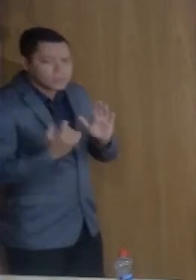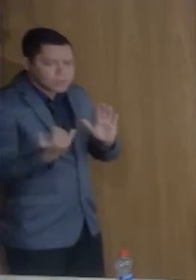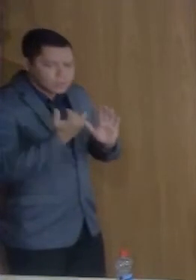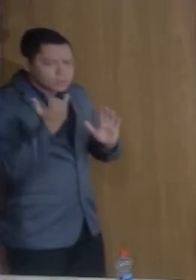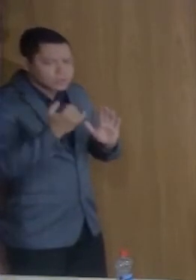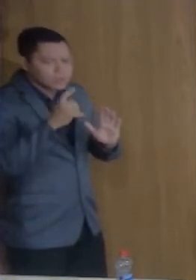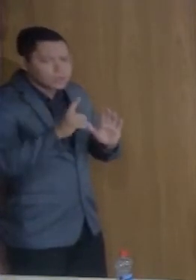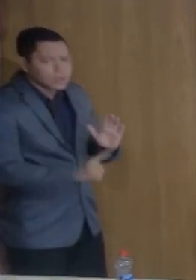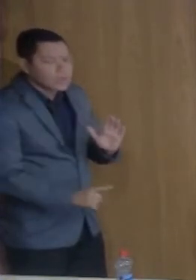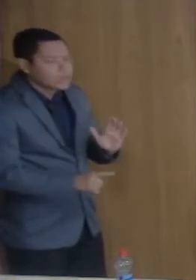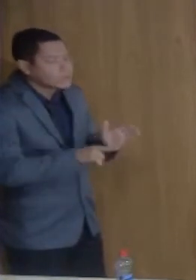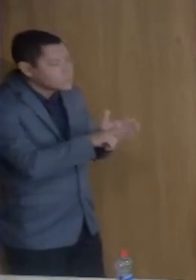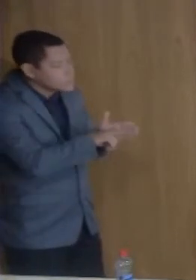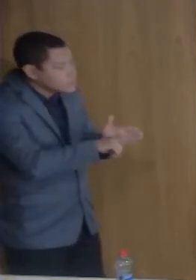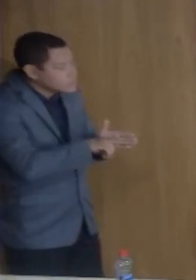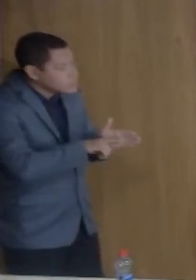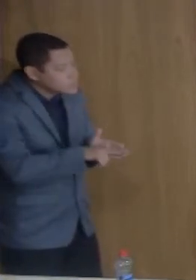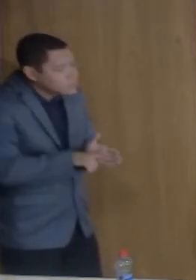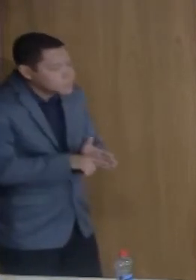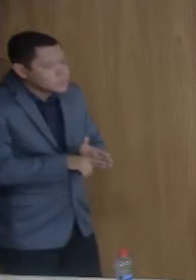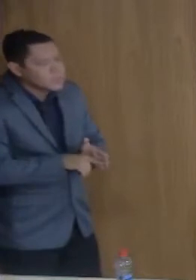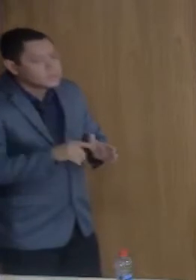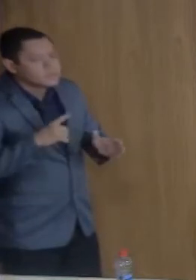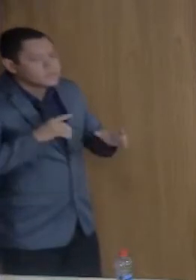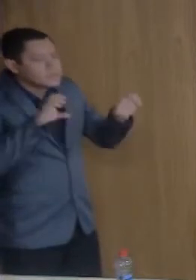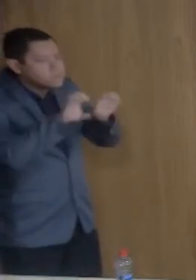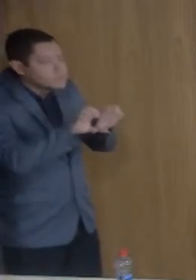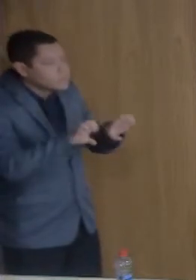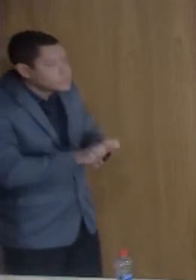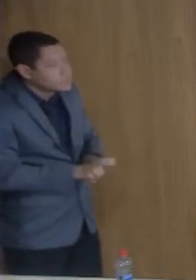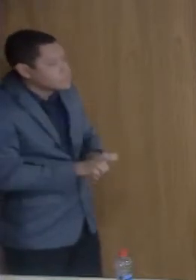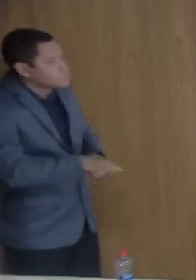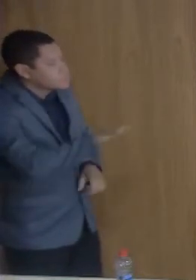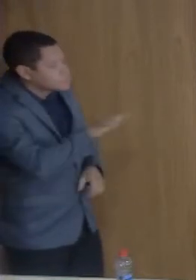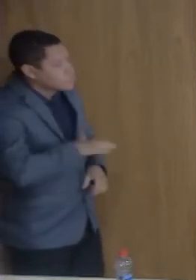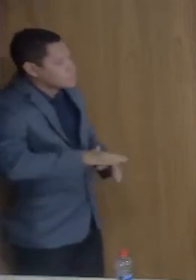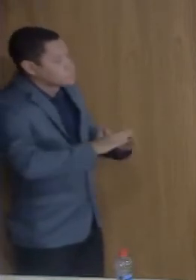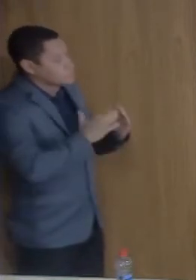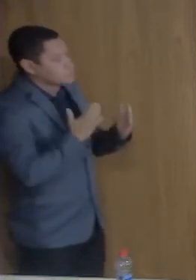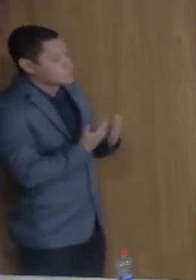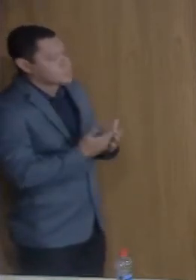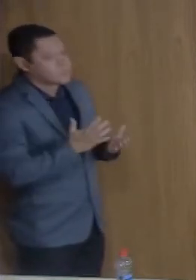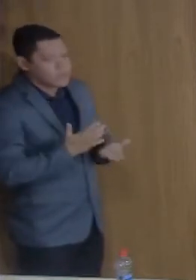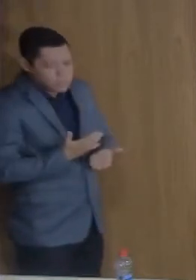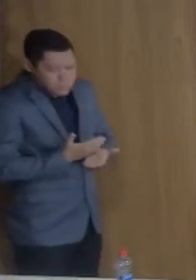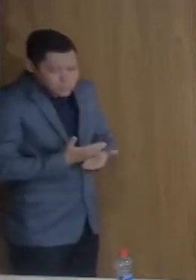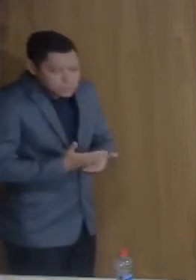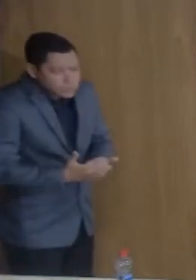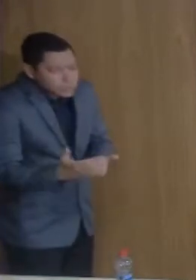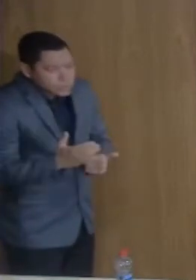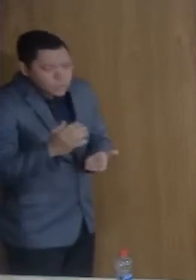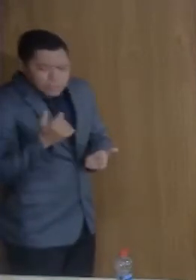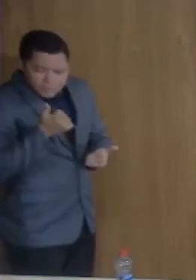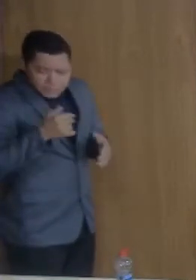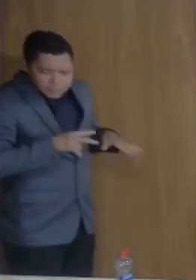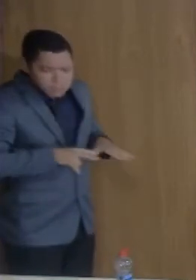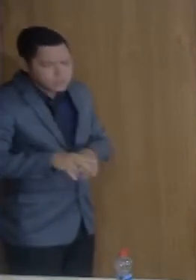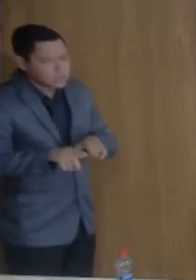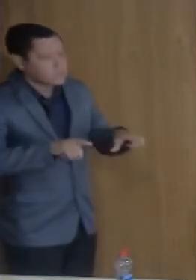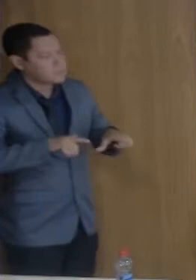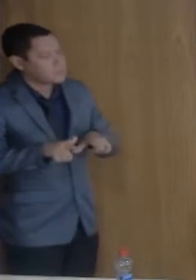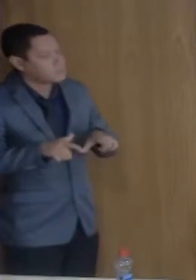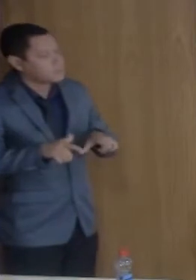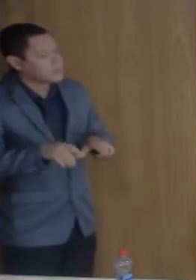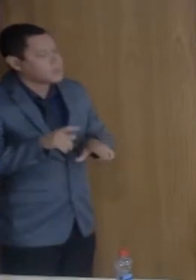das condições físicas da rede de escolas municipais, providência iniciada nos primeiros dias de gestão, que